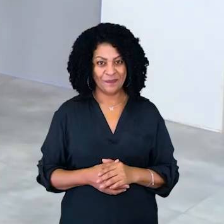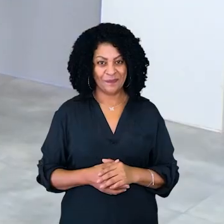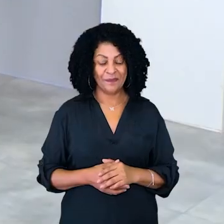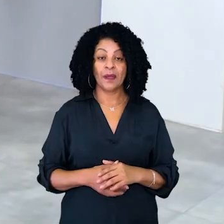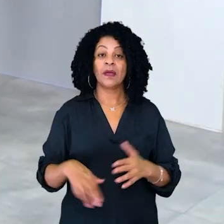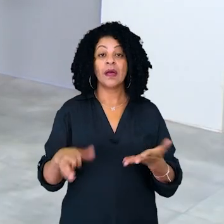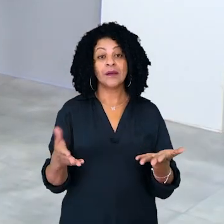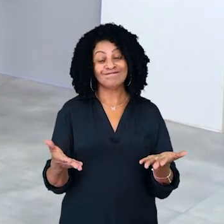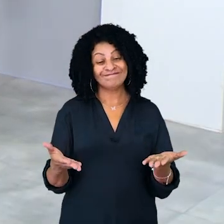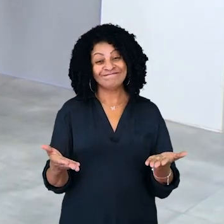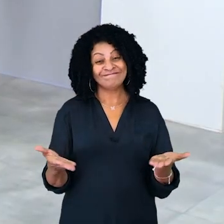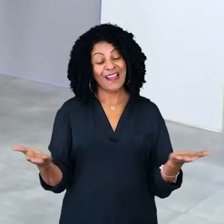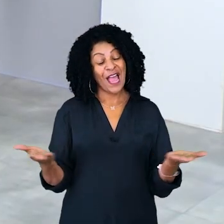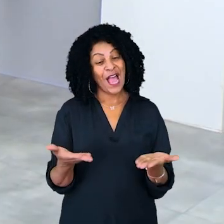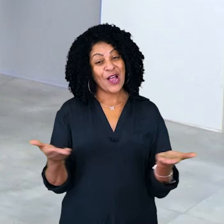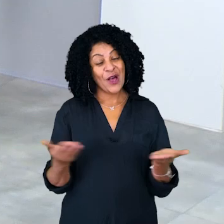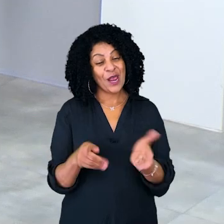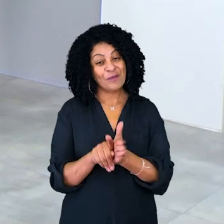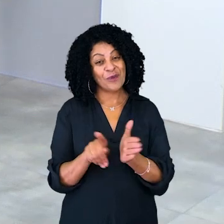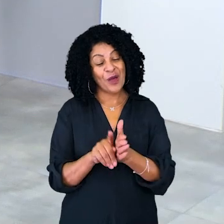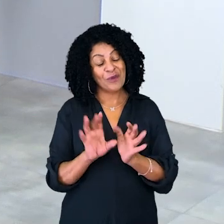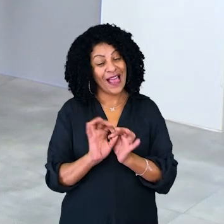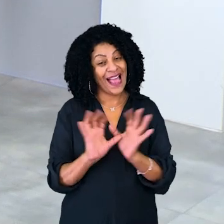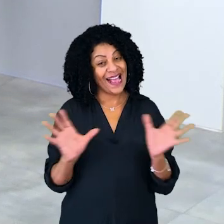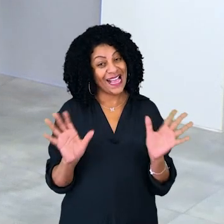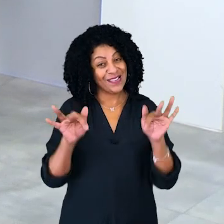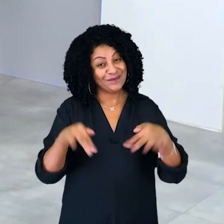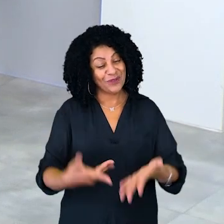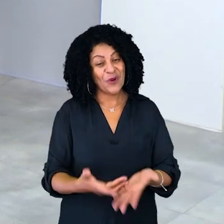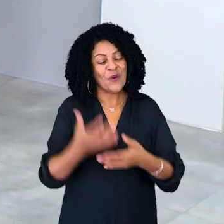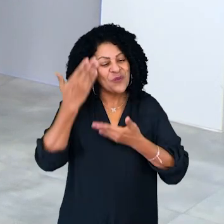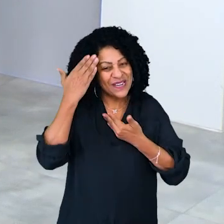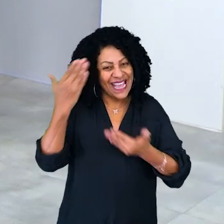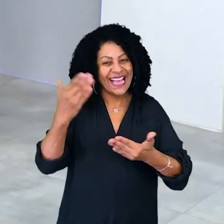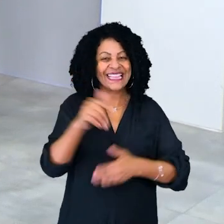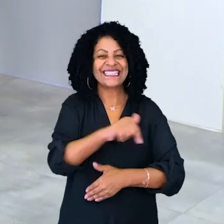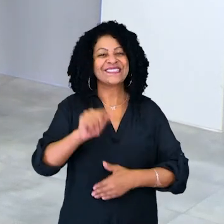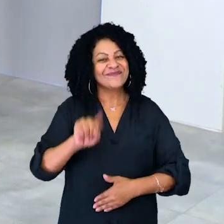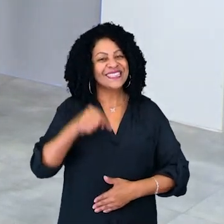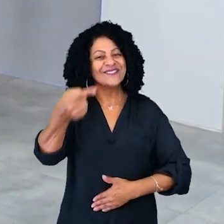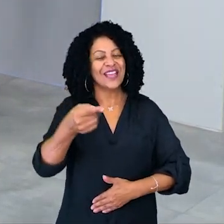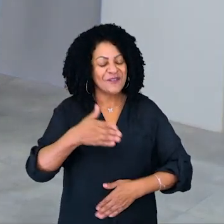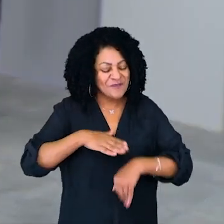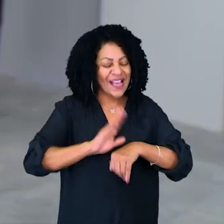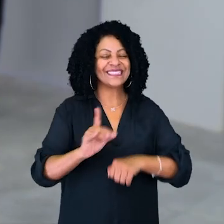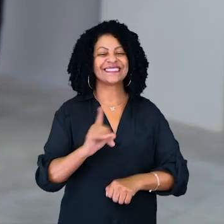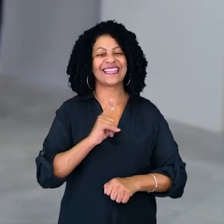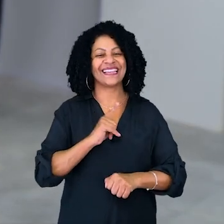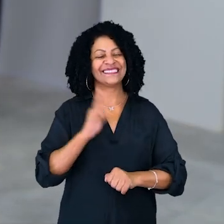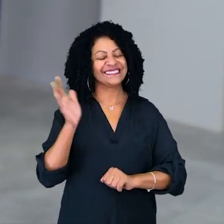Bom, Revista TST de hoje fica por aqui. Muito obrigado pela audiência. Na semana que vem tem mais. Até lá!